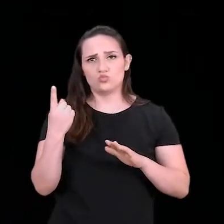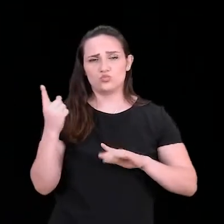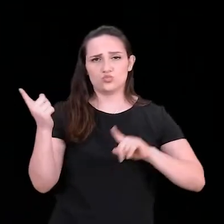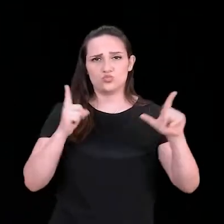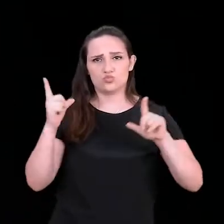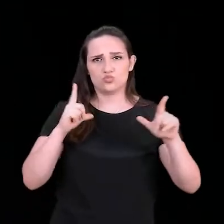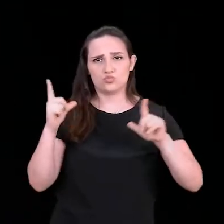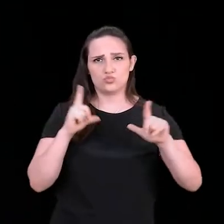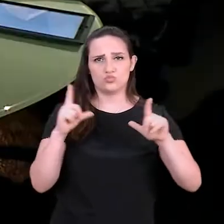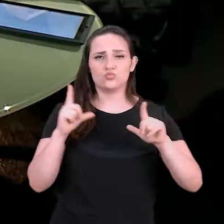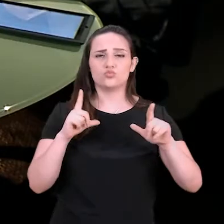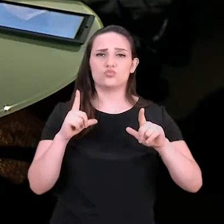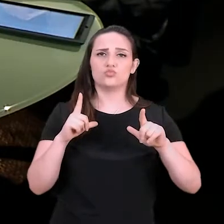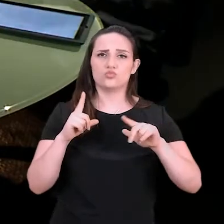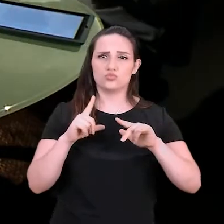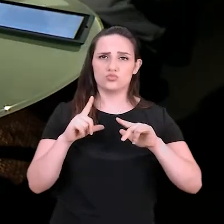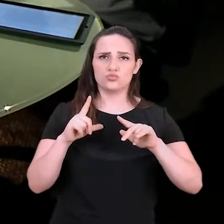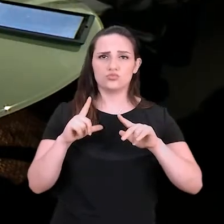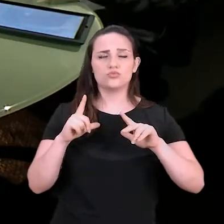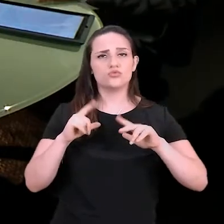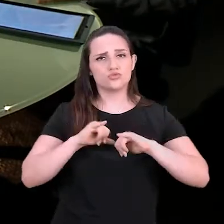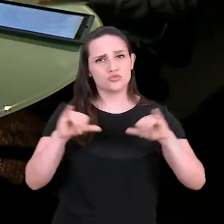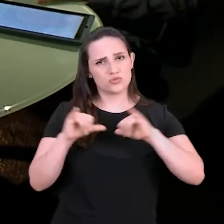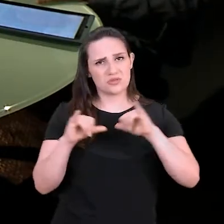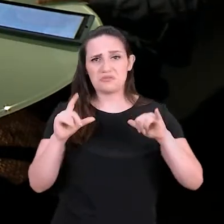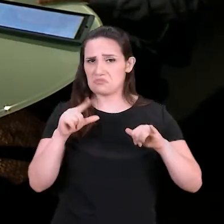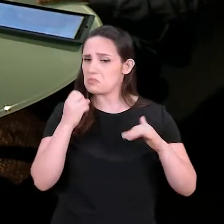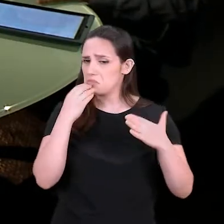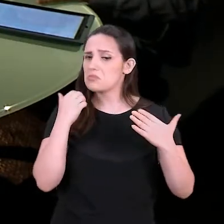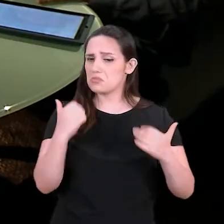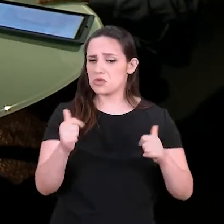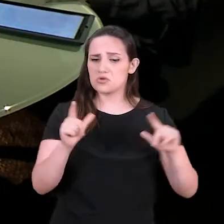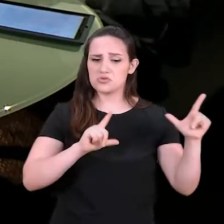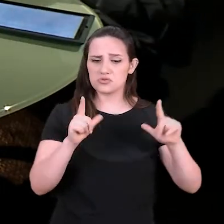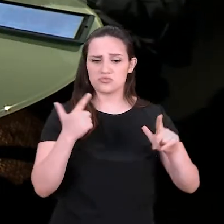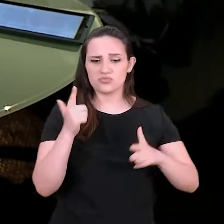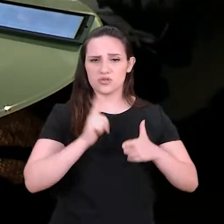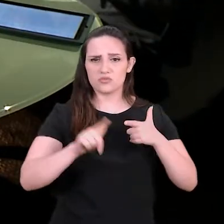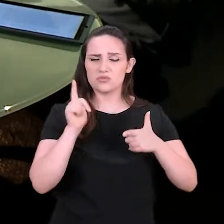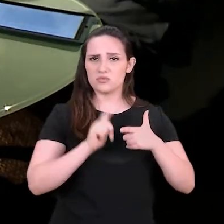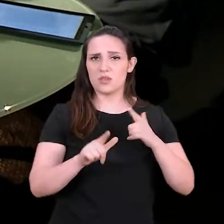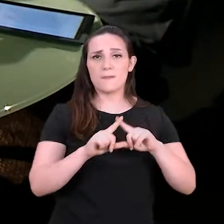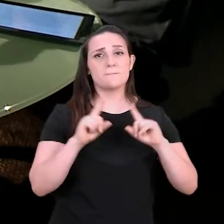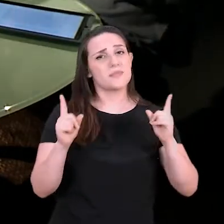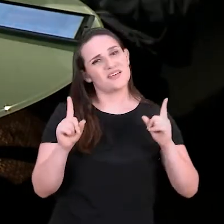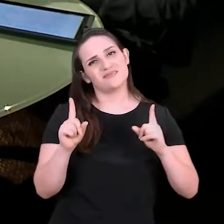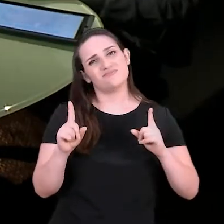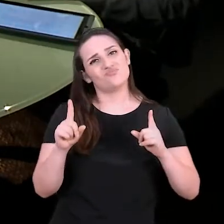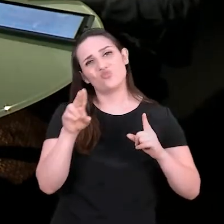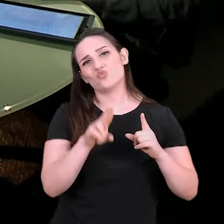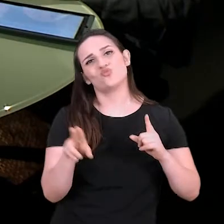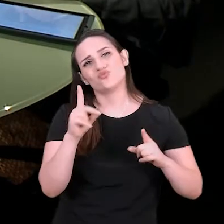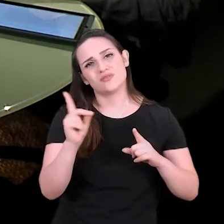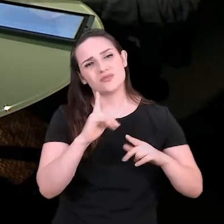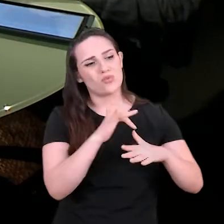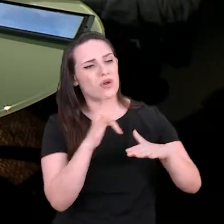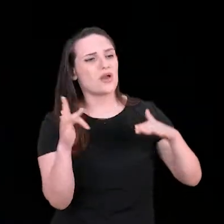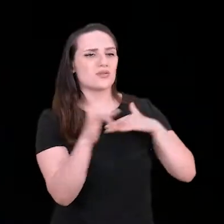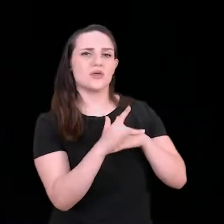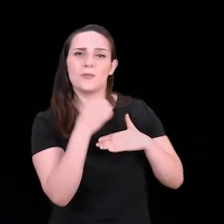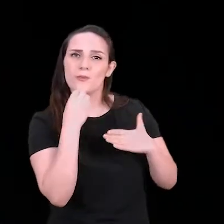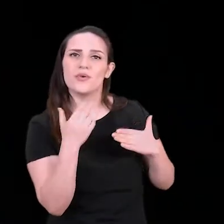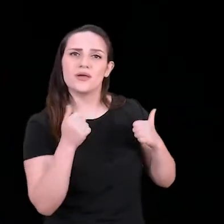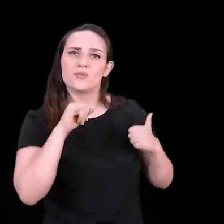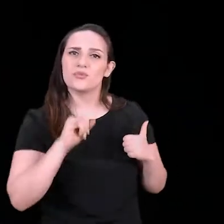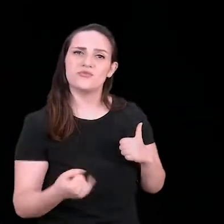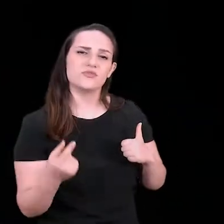mas a primeira edição não tem mais. Mas faz muito bem o telejornal, né? Não tem nenhum tipo de problema no telejornal, mas quando